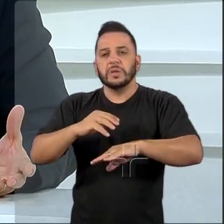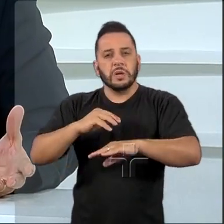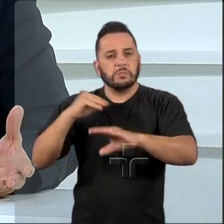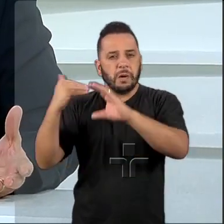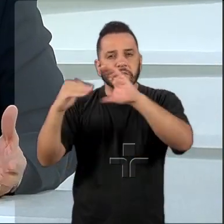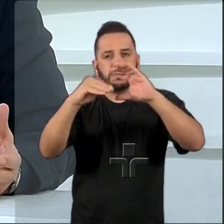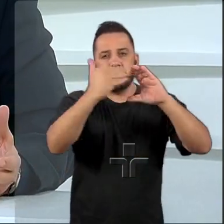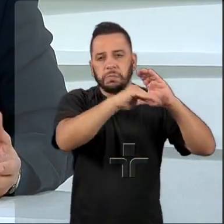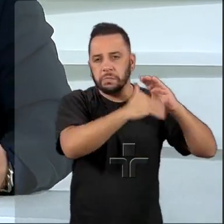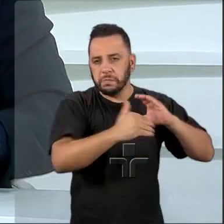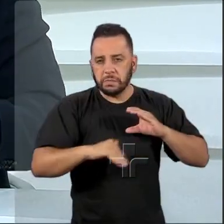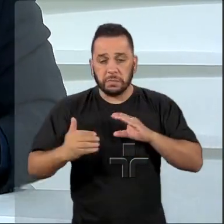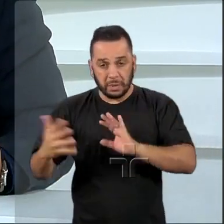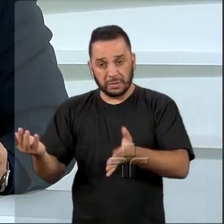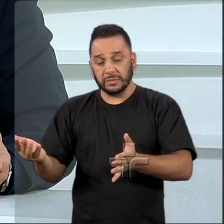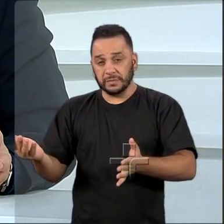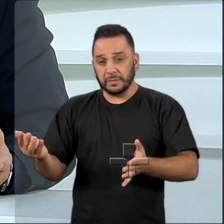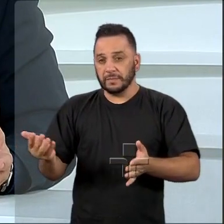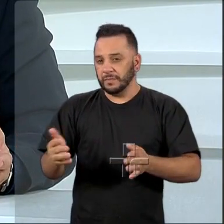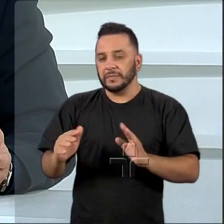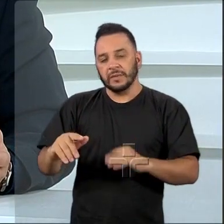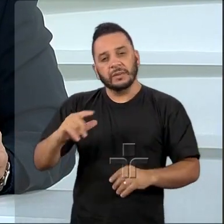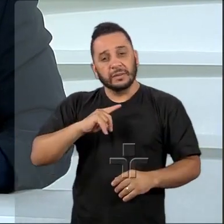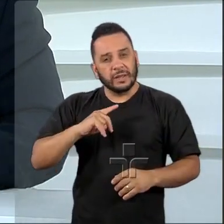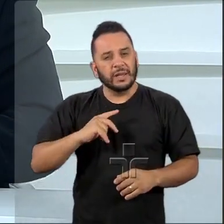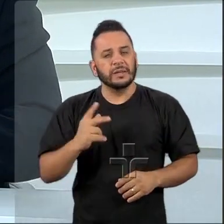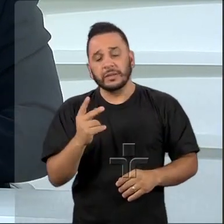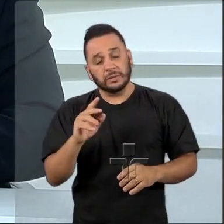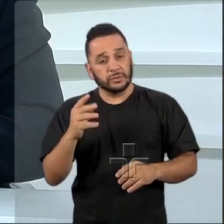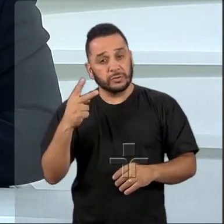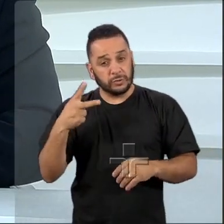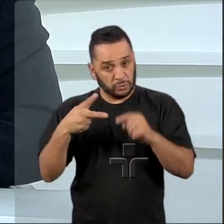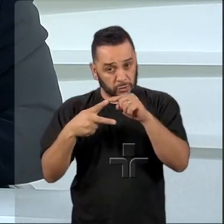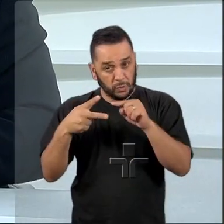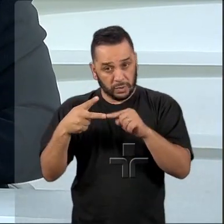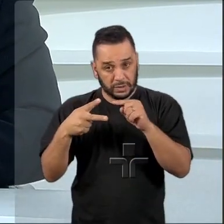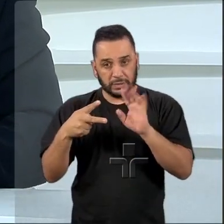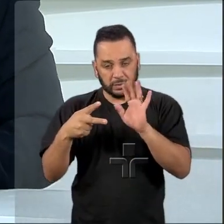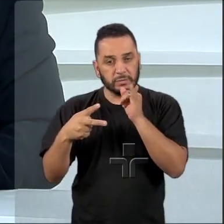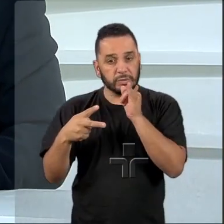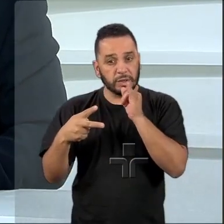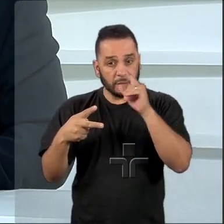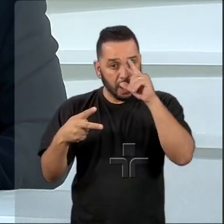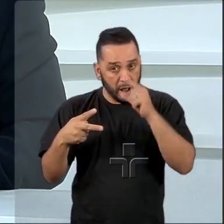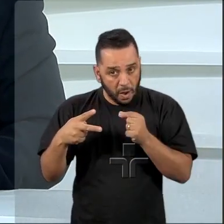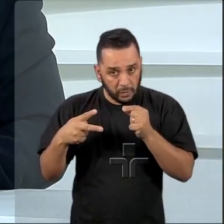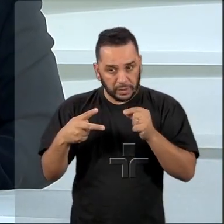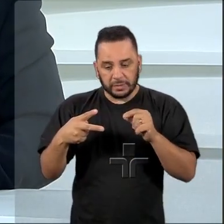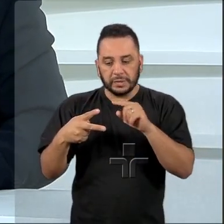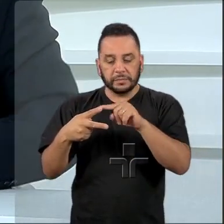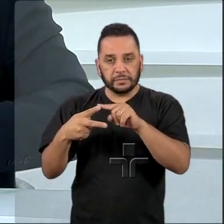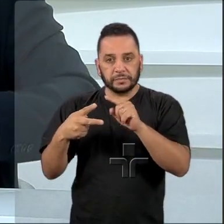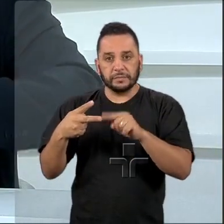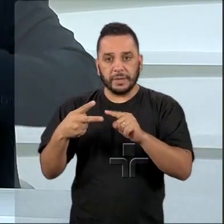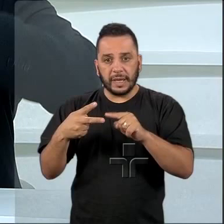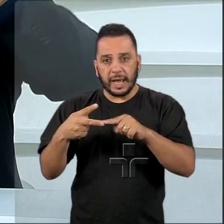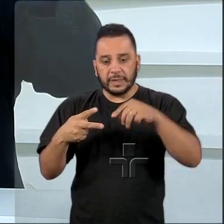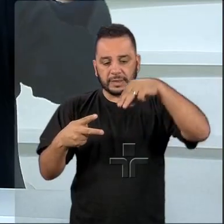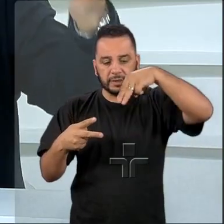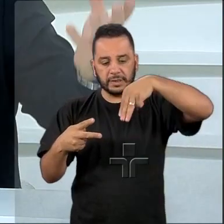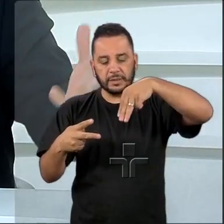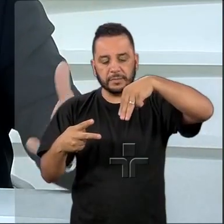processo. Né? Porque não adiantou. Vamos pegar os dois maiores exemplos. Né? Alckmin e Meirelles, né,